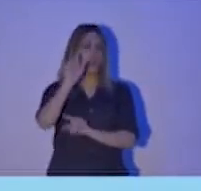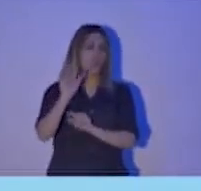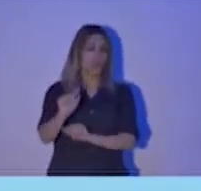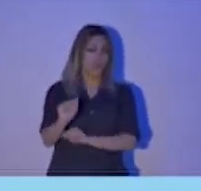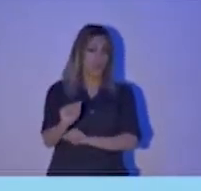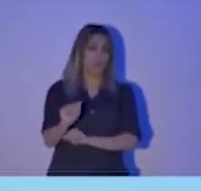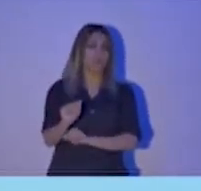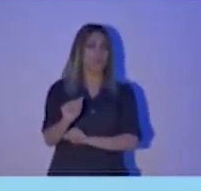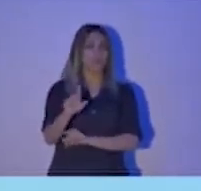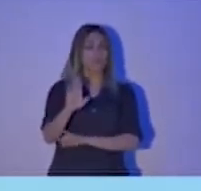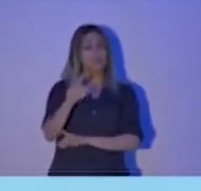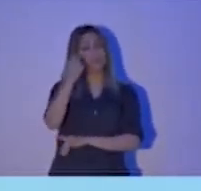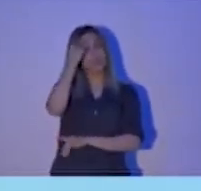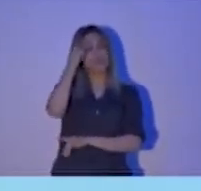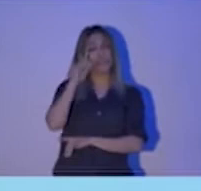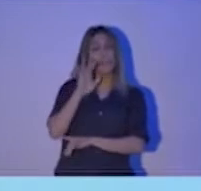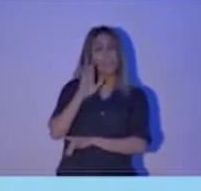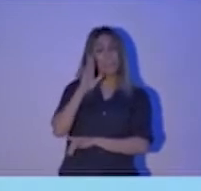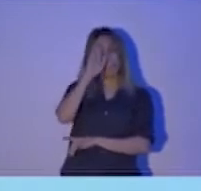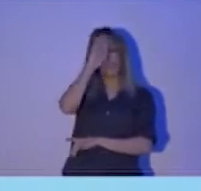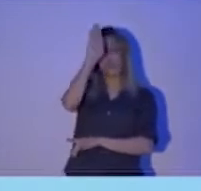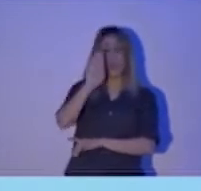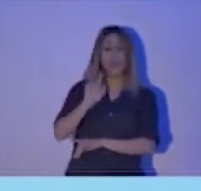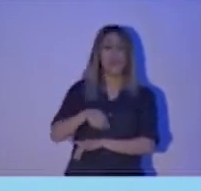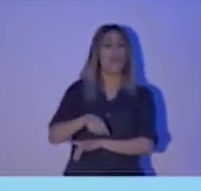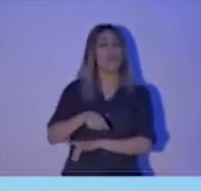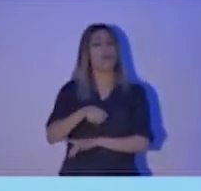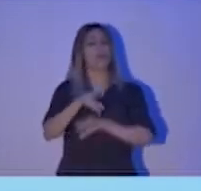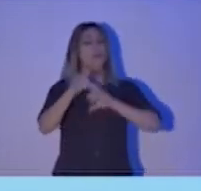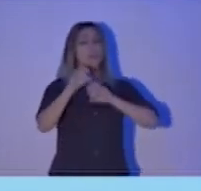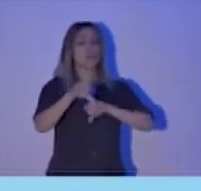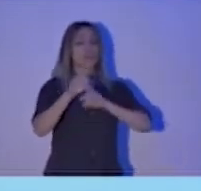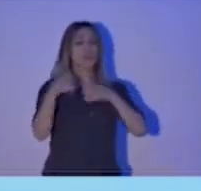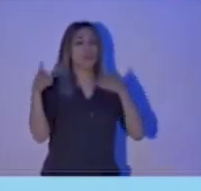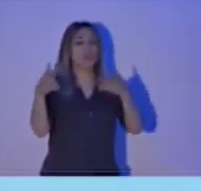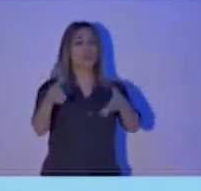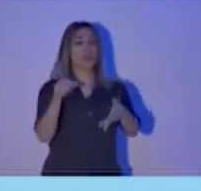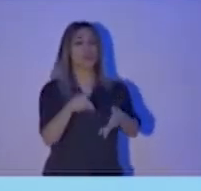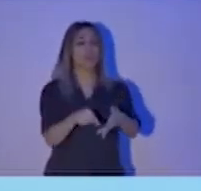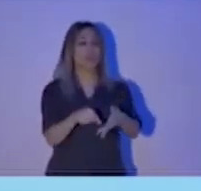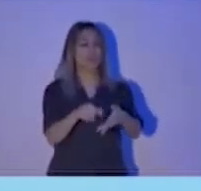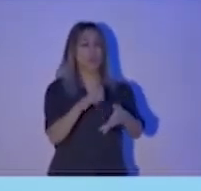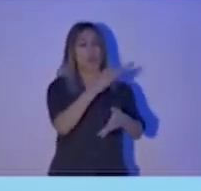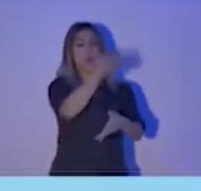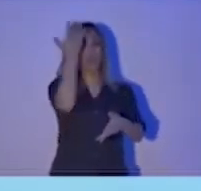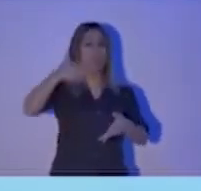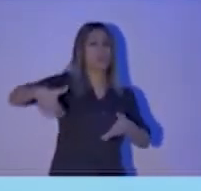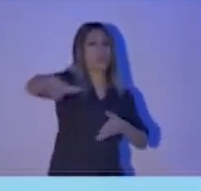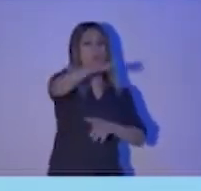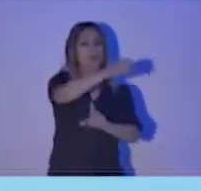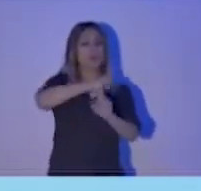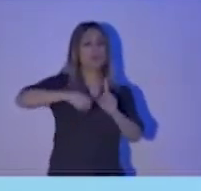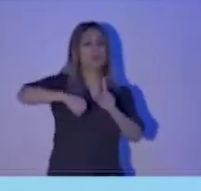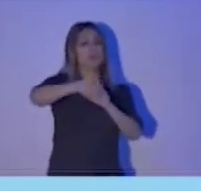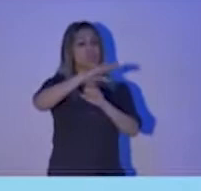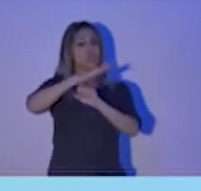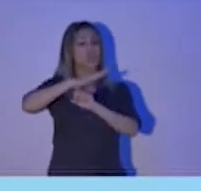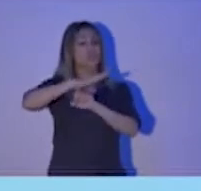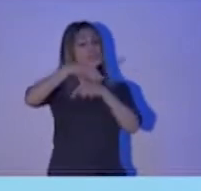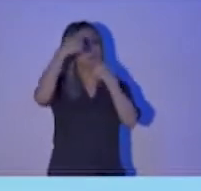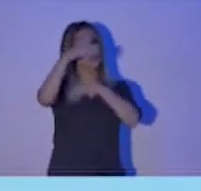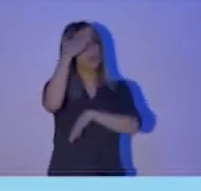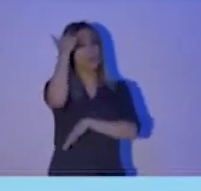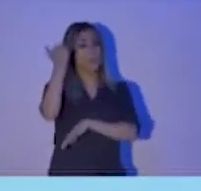pontuais, do momento, né, da situação econômica, mas nós precisamos sinalizar à população que educação, de fato, é prioridade,